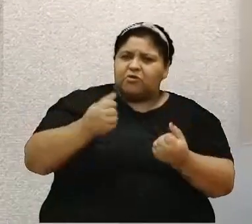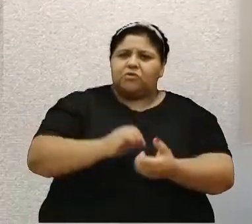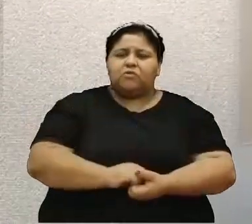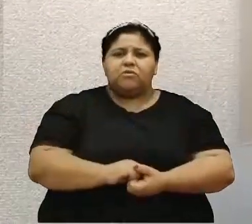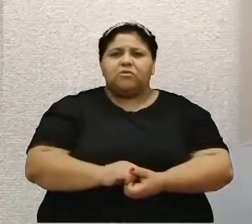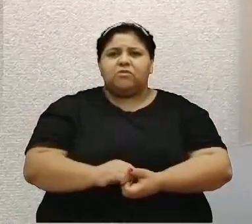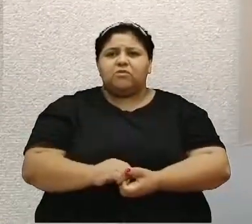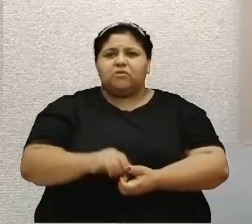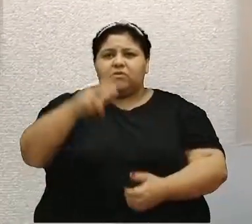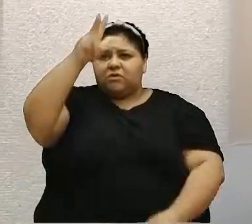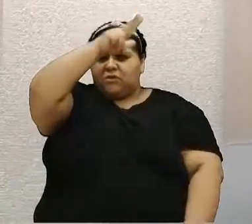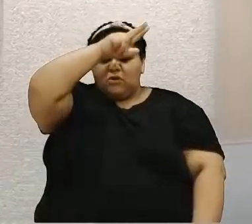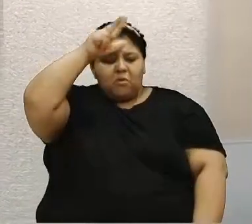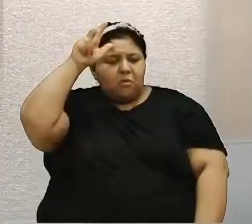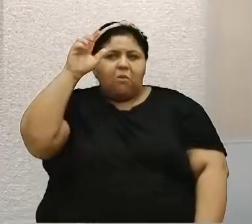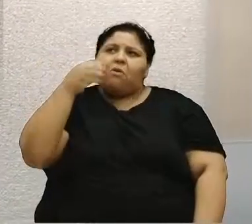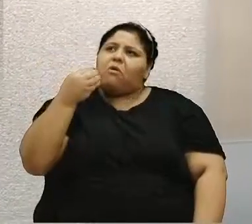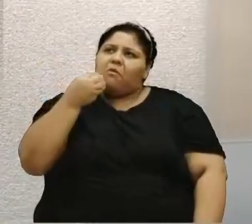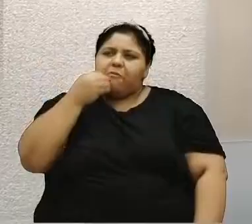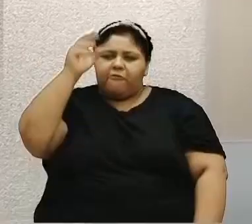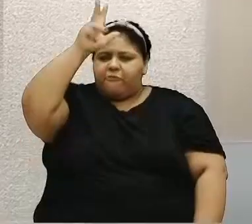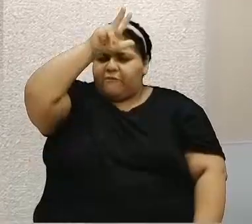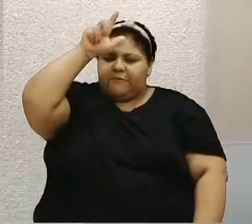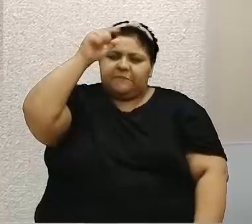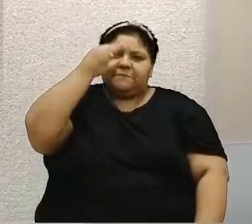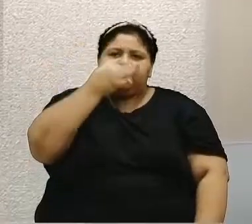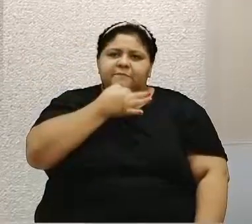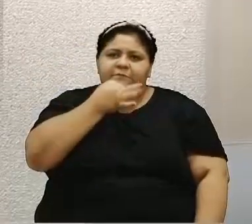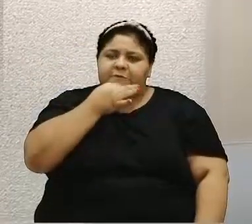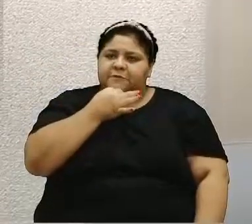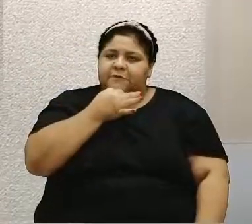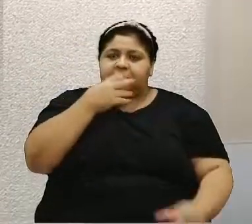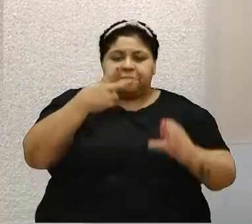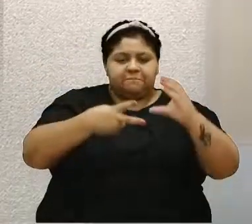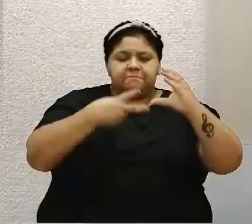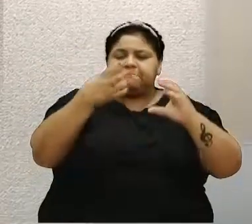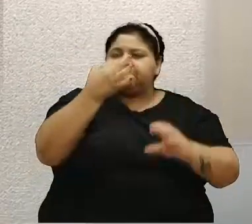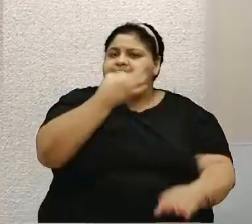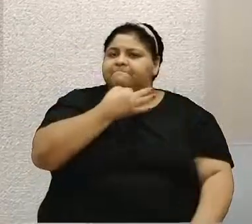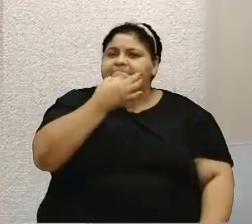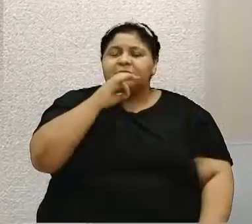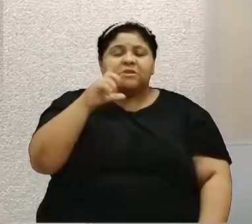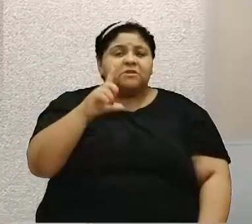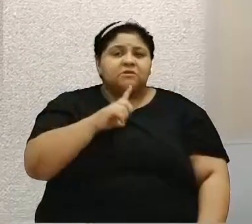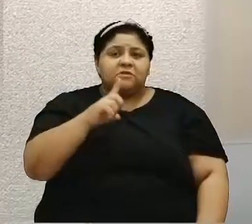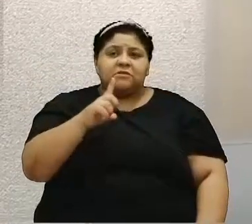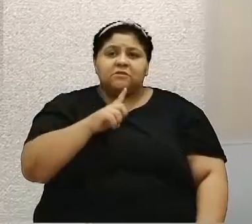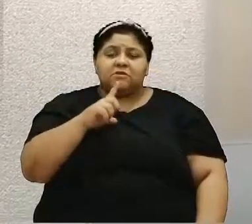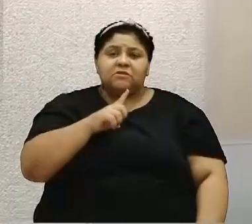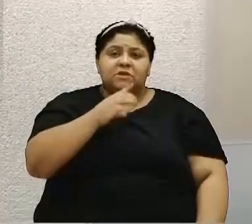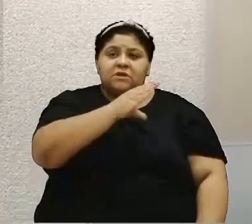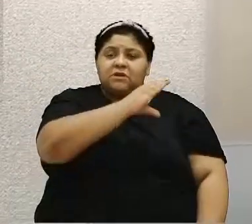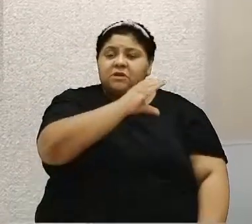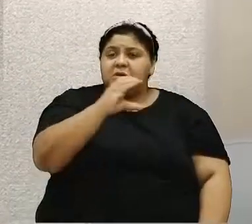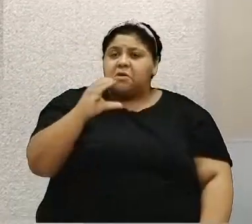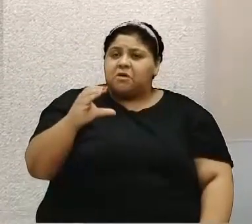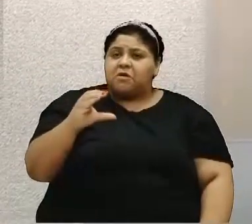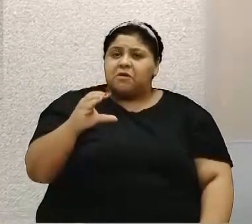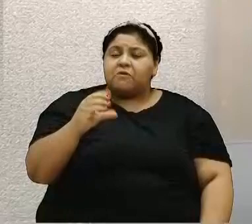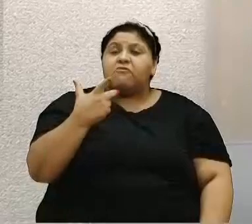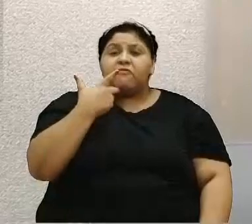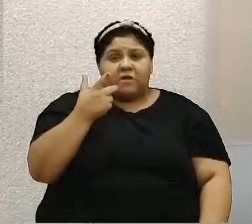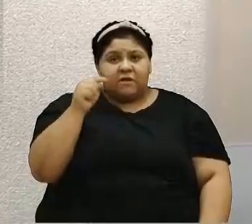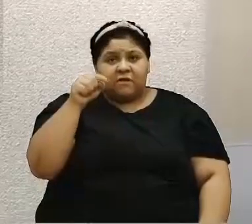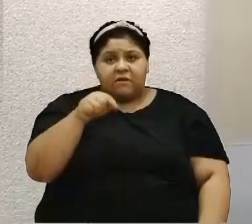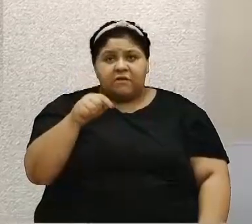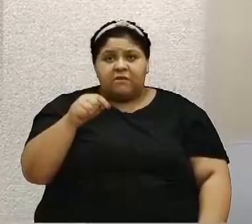Provavelmente a Prefeitura de Caxias e a Câmara de Vereadores de Caxias não tem tantos CCs quanto tem, vamos falar aqui,